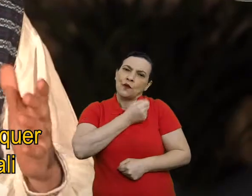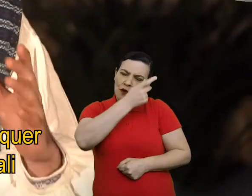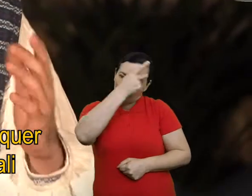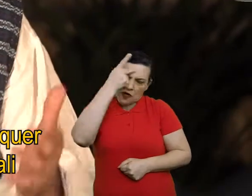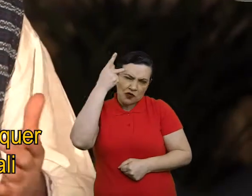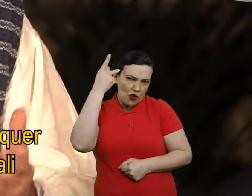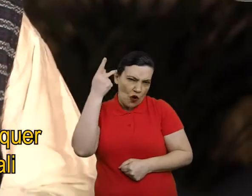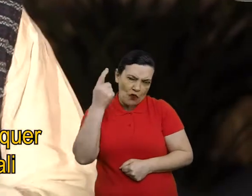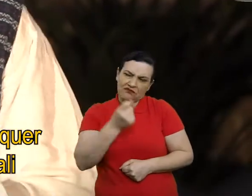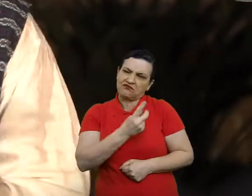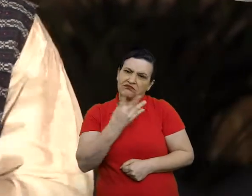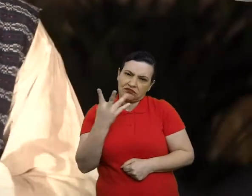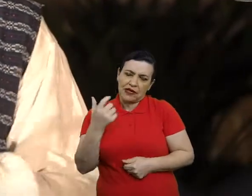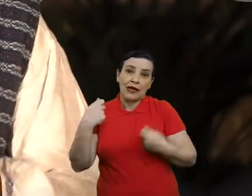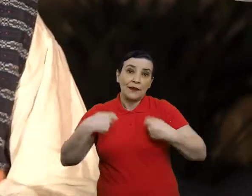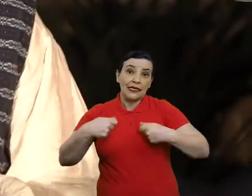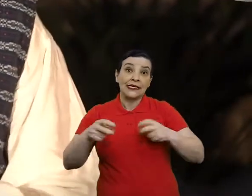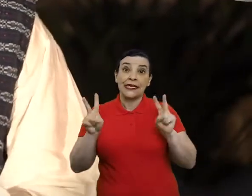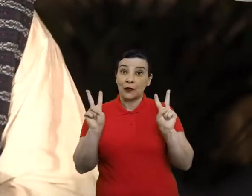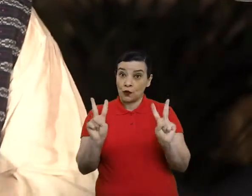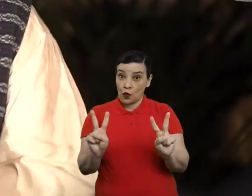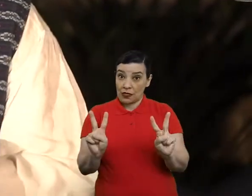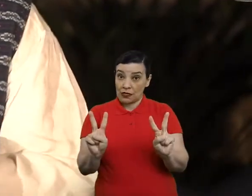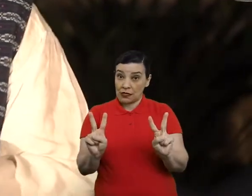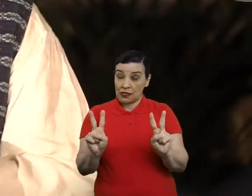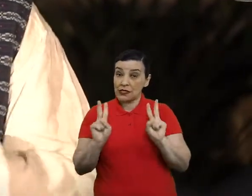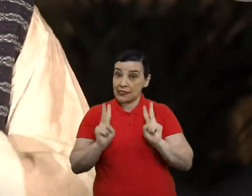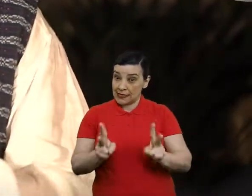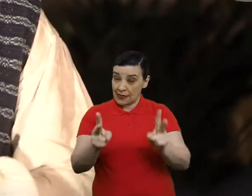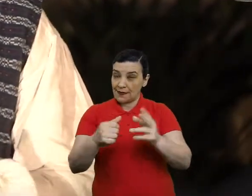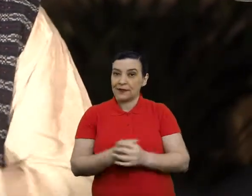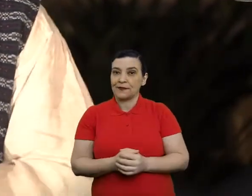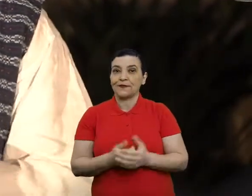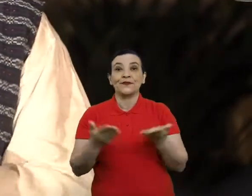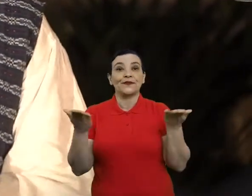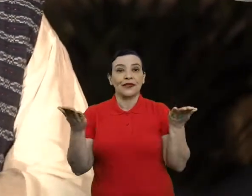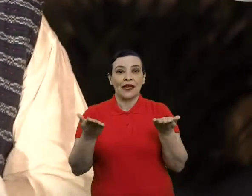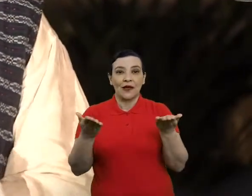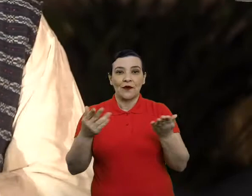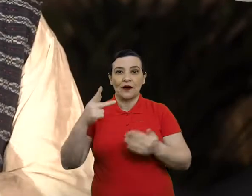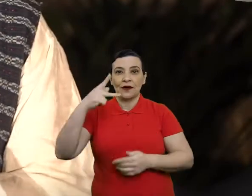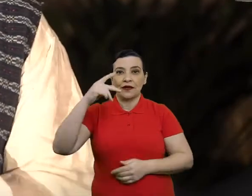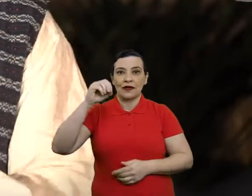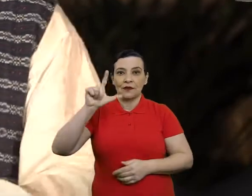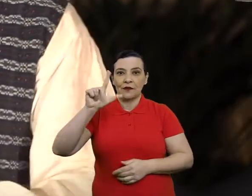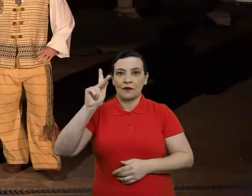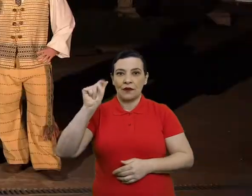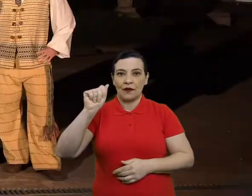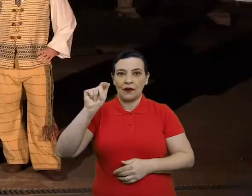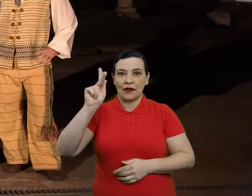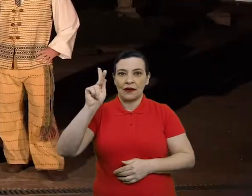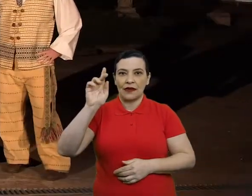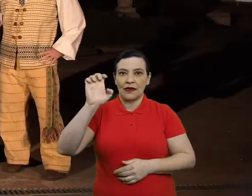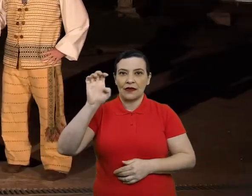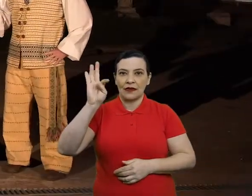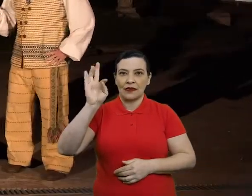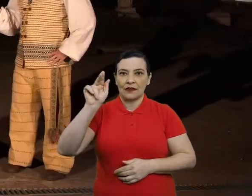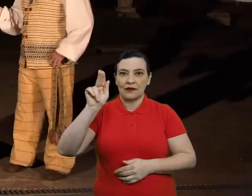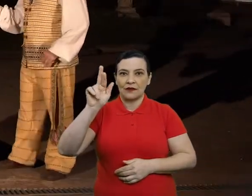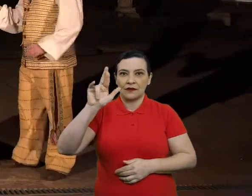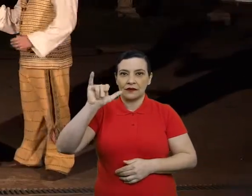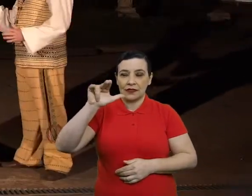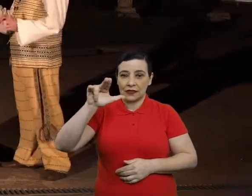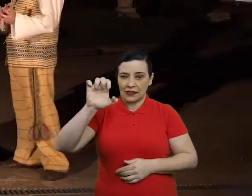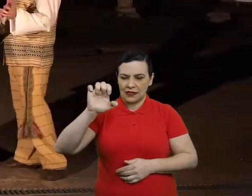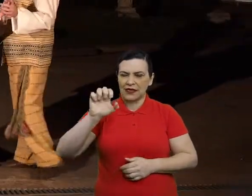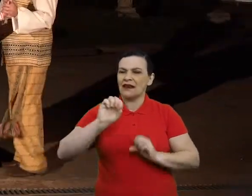de pessoas que tiver ali, sendo um número par. Então agora a gente vai fazer um pouquinho da Keturine Polka. Os passos dela